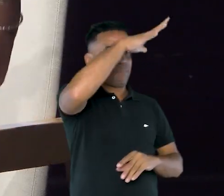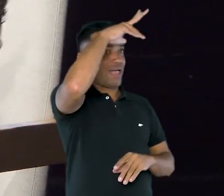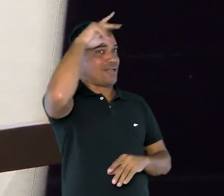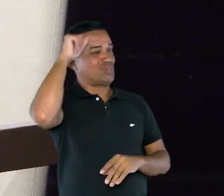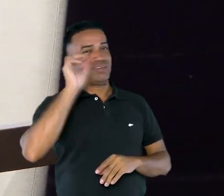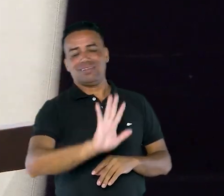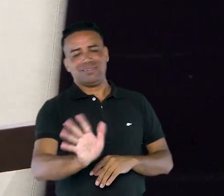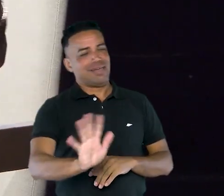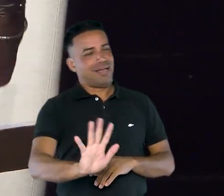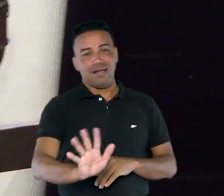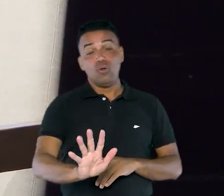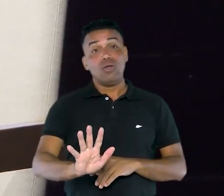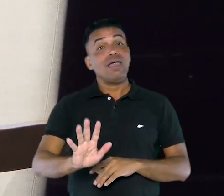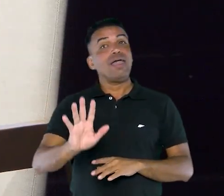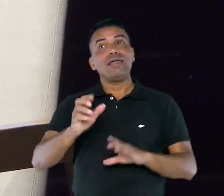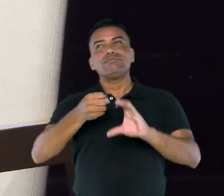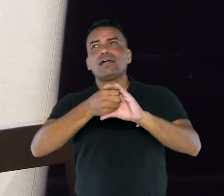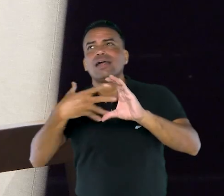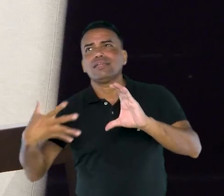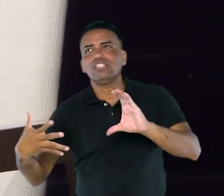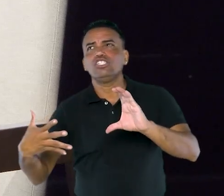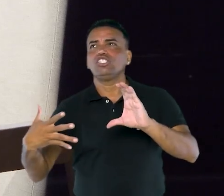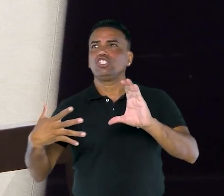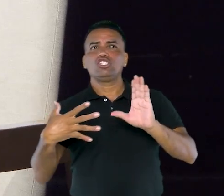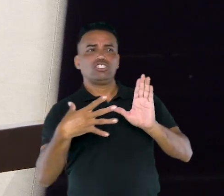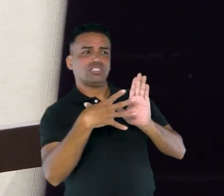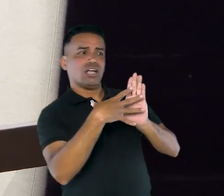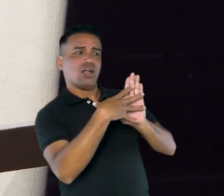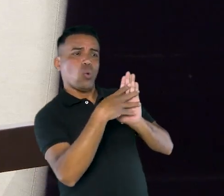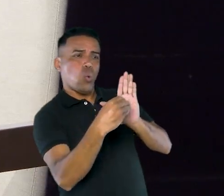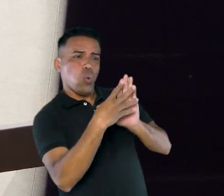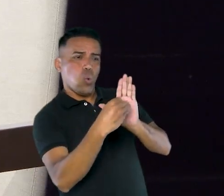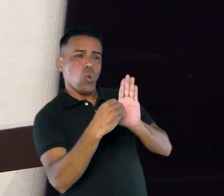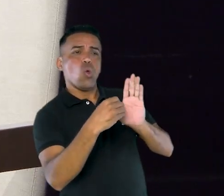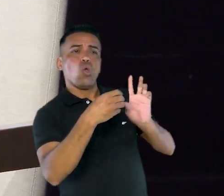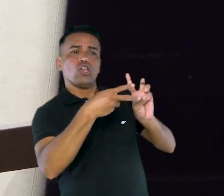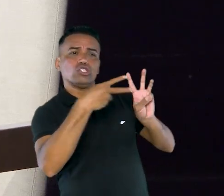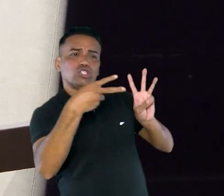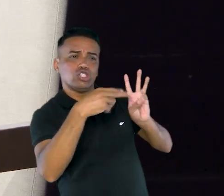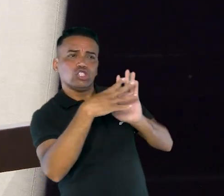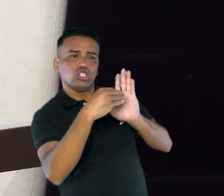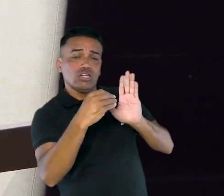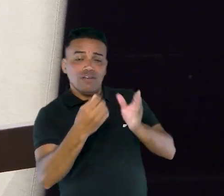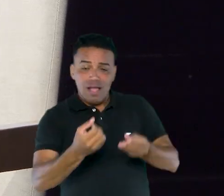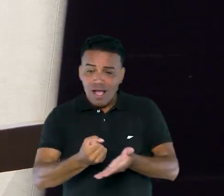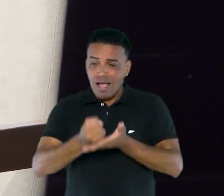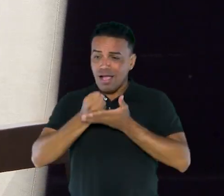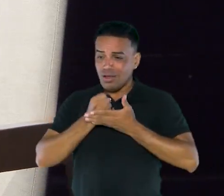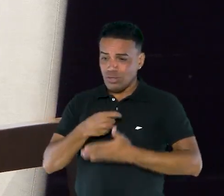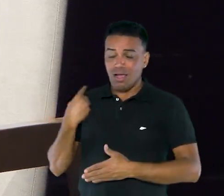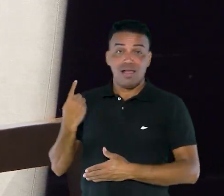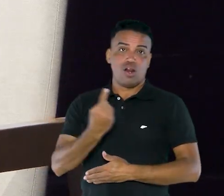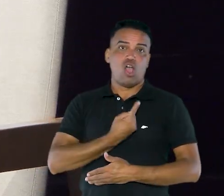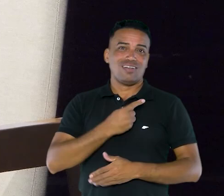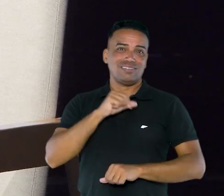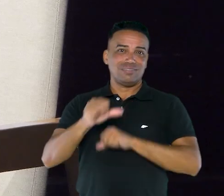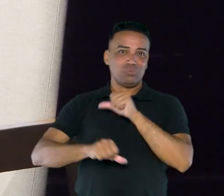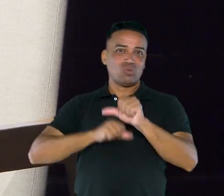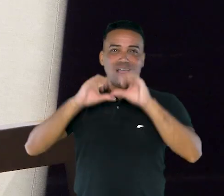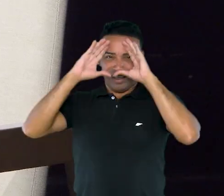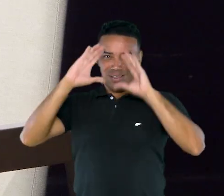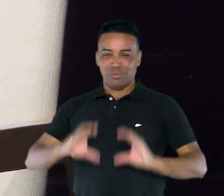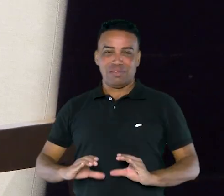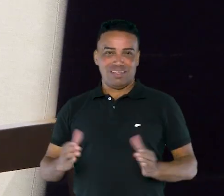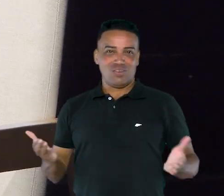desse tipo de estar no mundo, de modos de vida, podem nos ajudar a lidar com o que a gente vive agora.